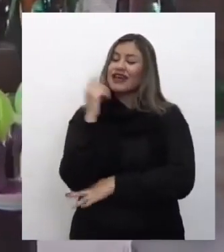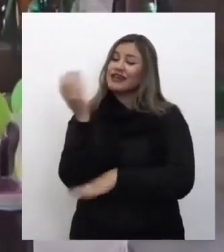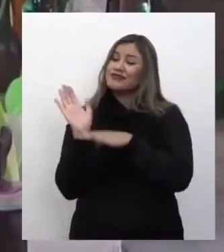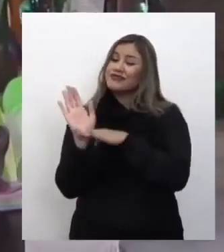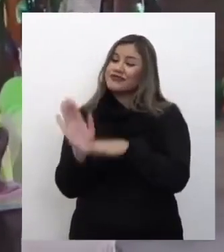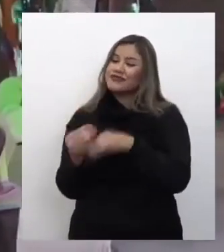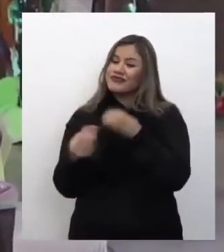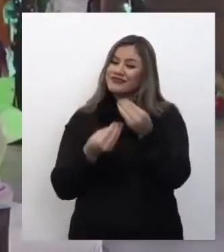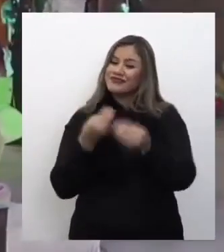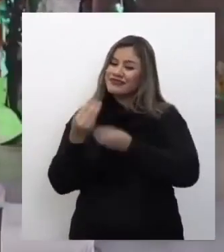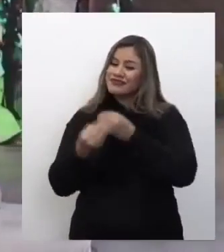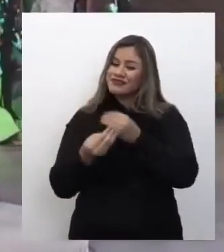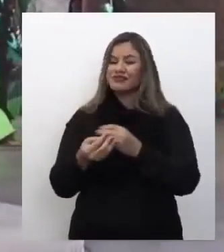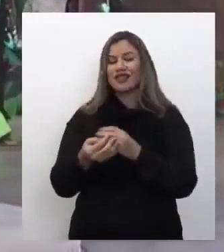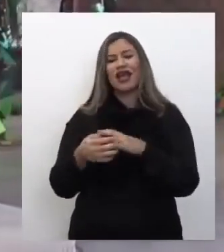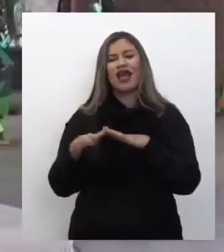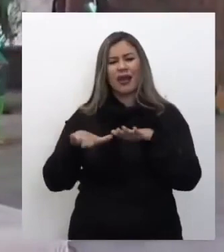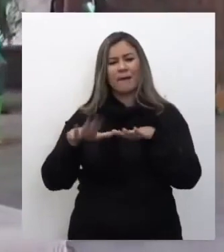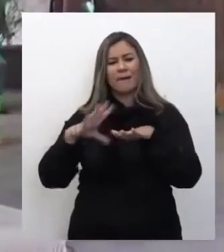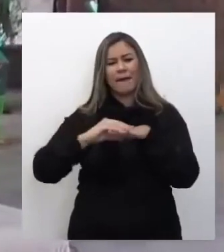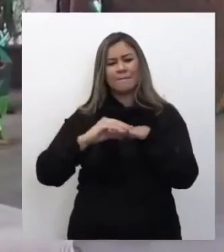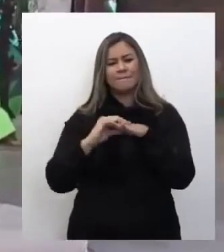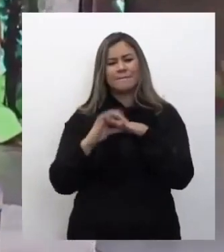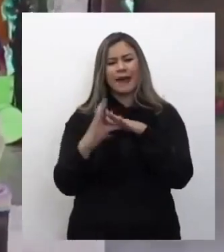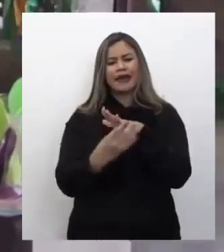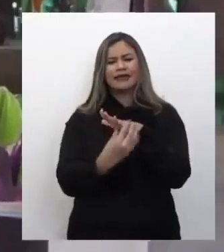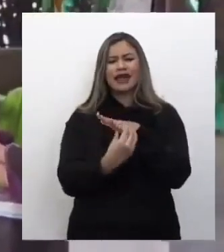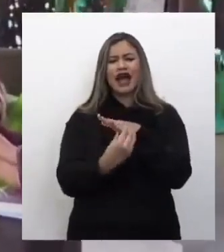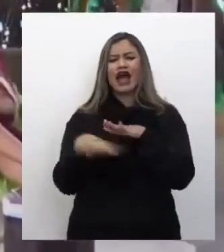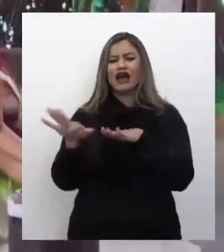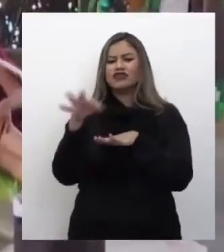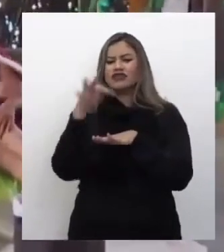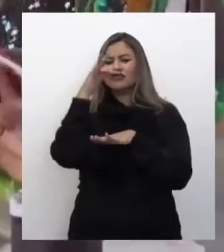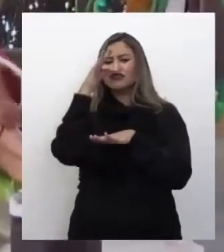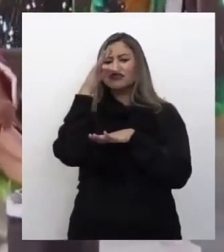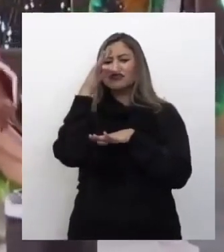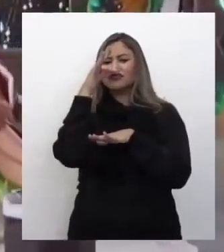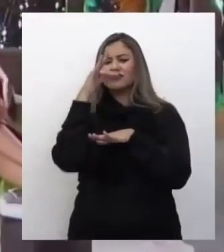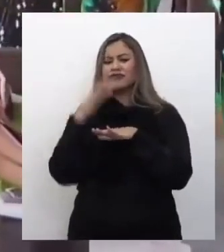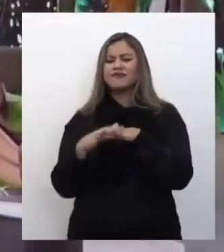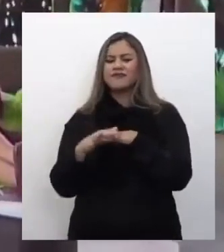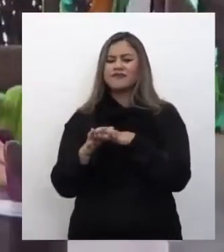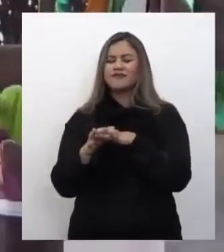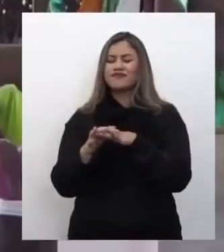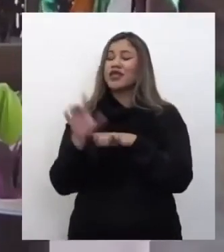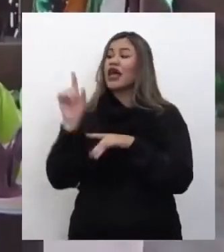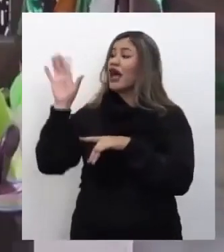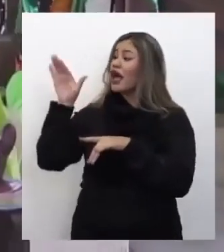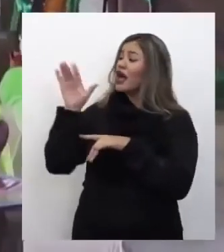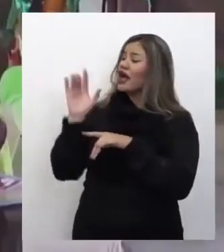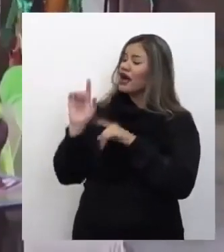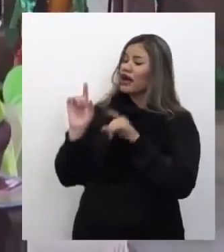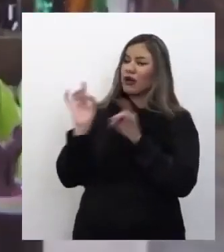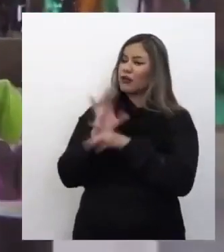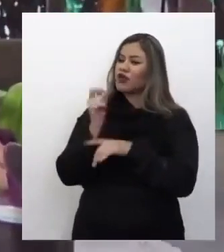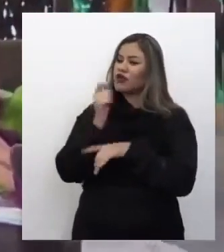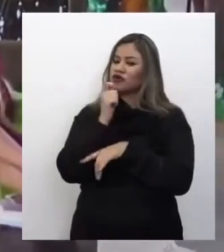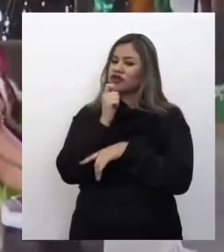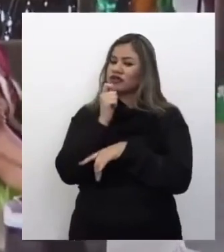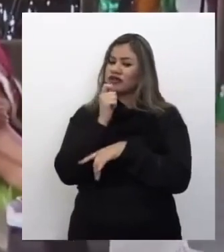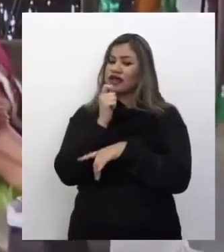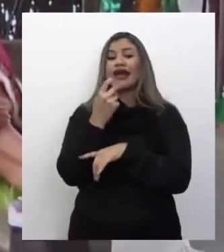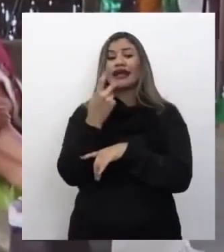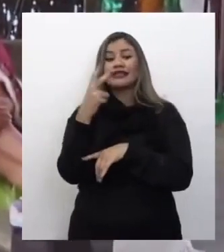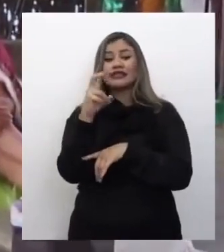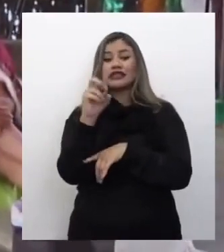servir? Quero uma massagem nos pés com rostos de pétalas Claro. azuis. Não terminei, não. Quero também 50 tipos de